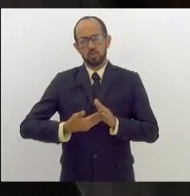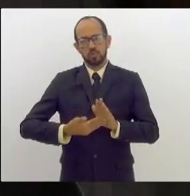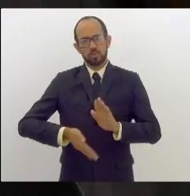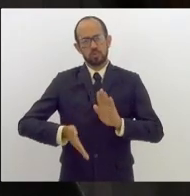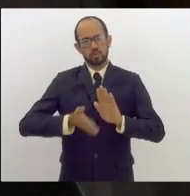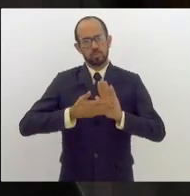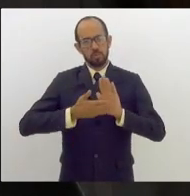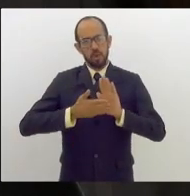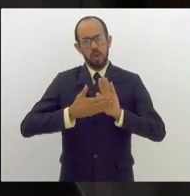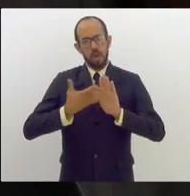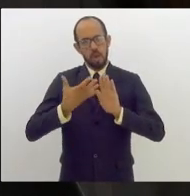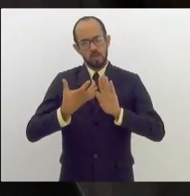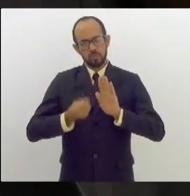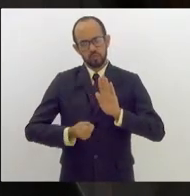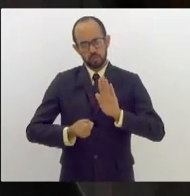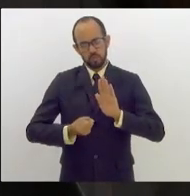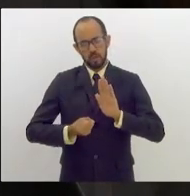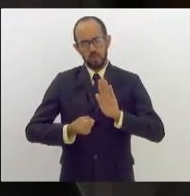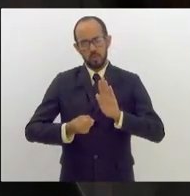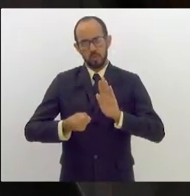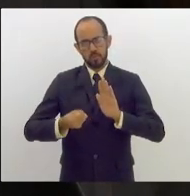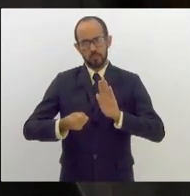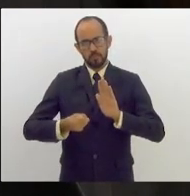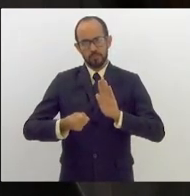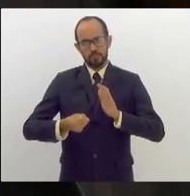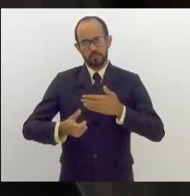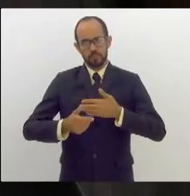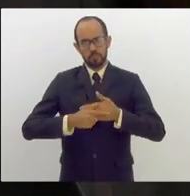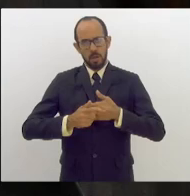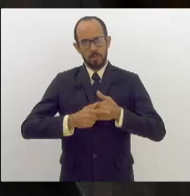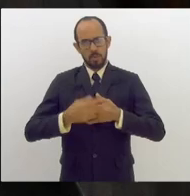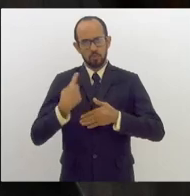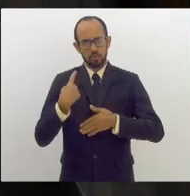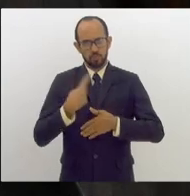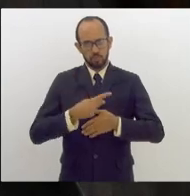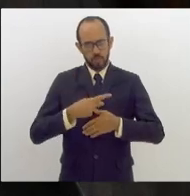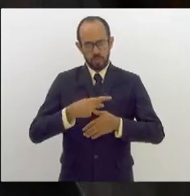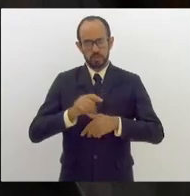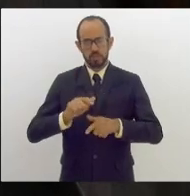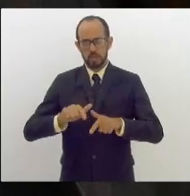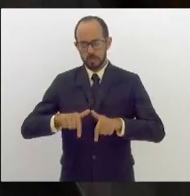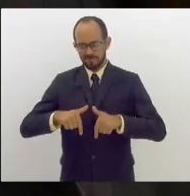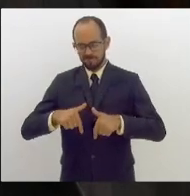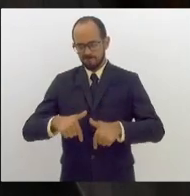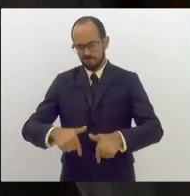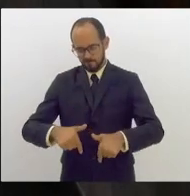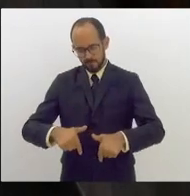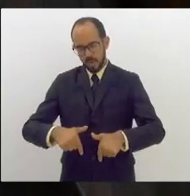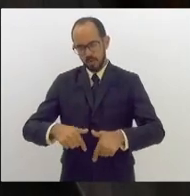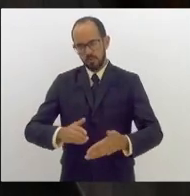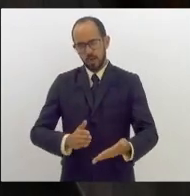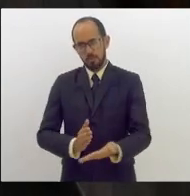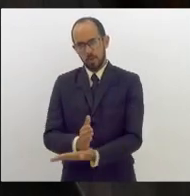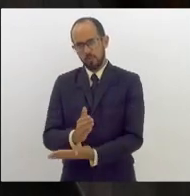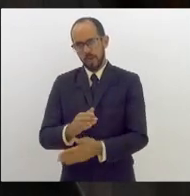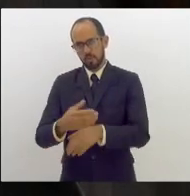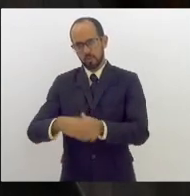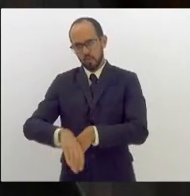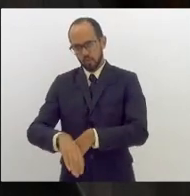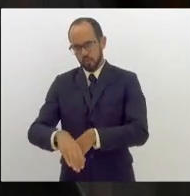assumam a função pública para o qual se dedicaram e foram aprovados em concurso público